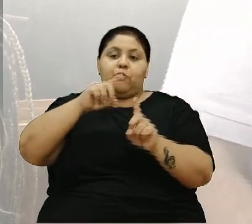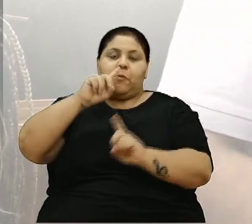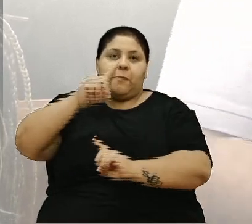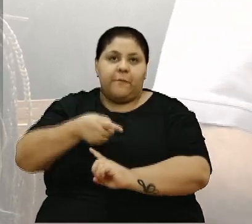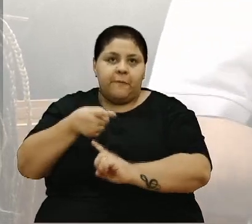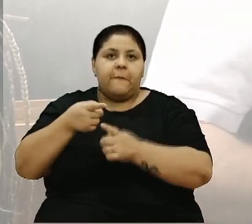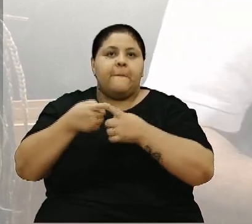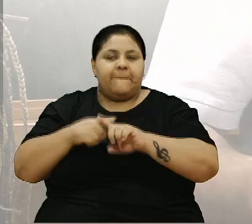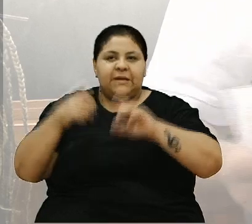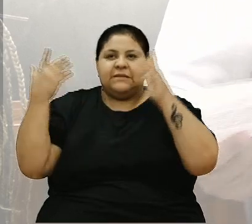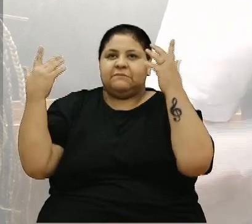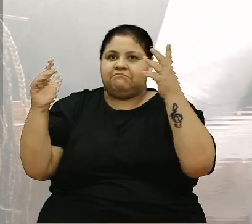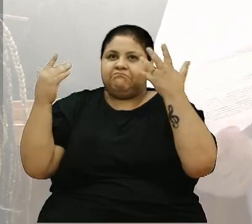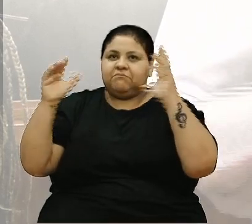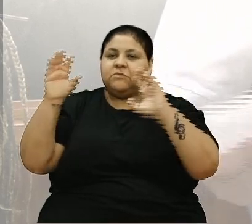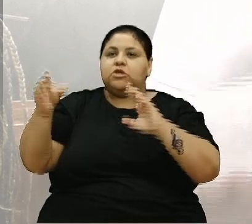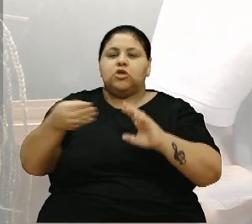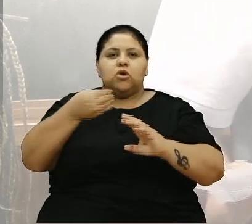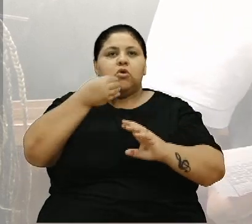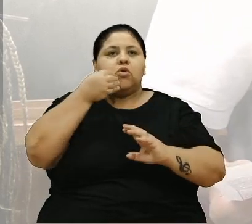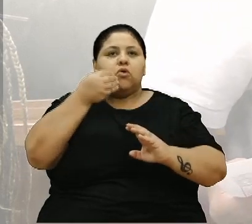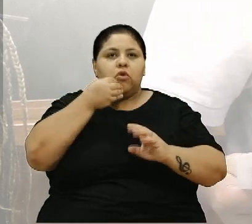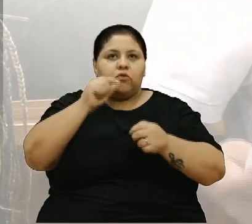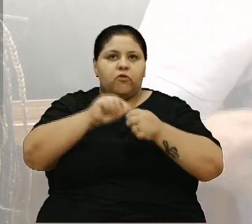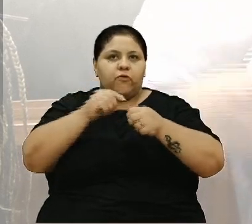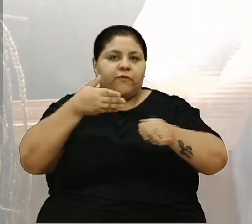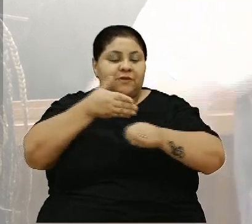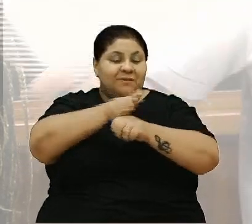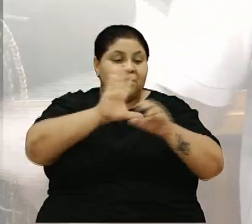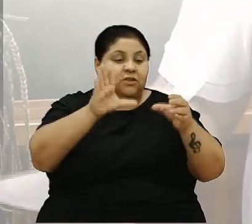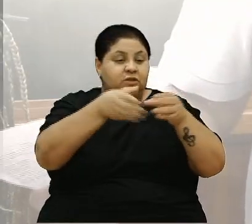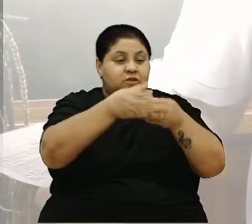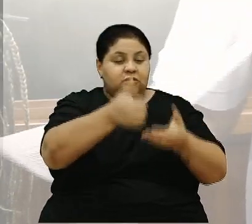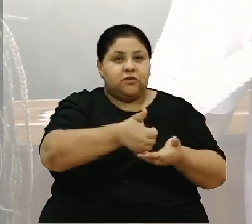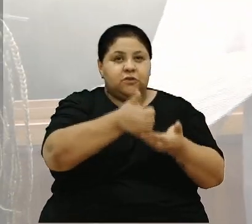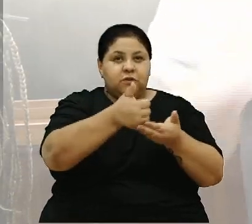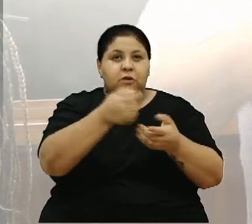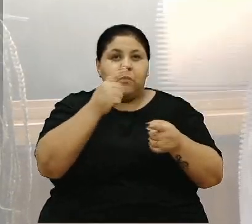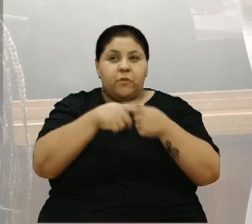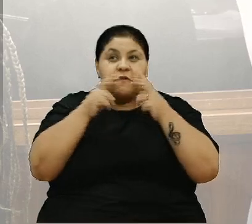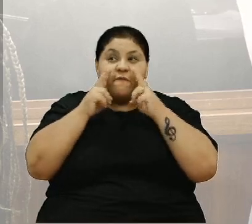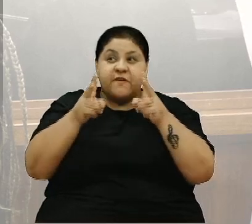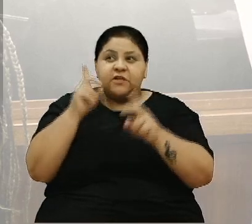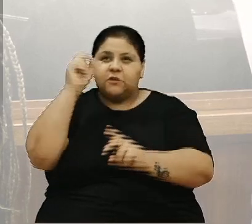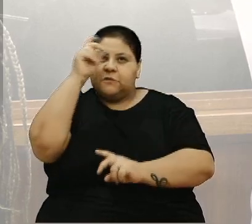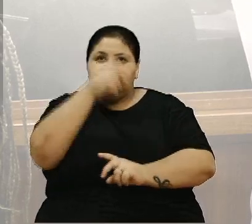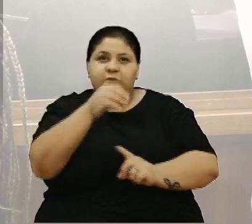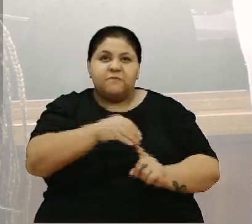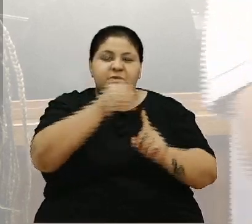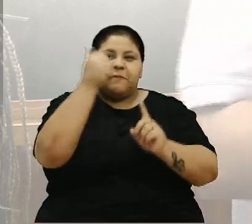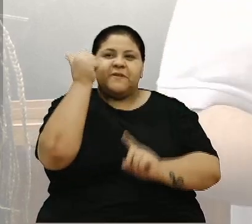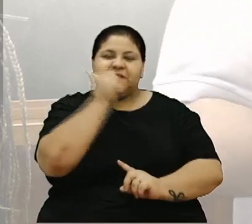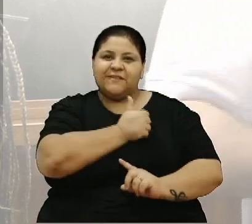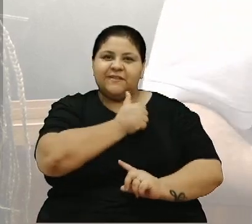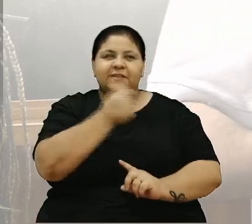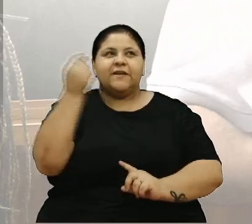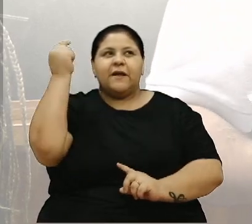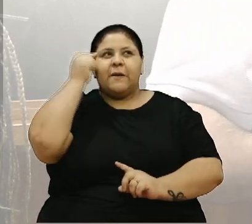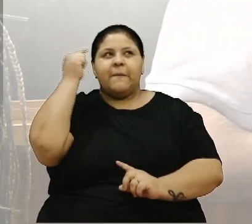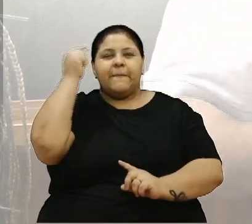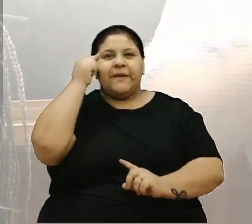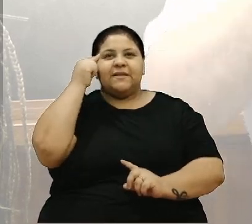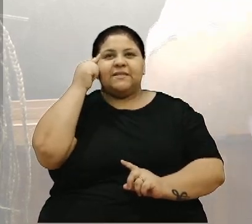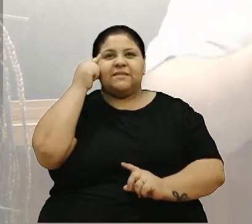mas parabenizo e certamente quero fazer parte dessa frente, porque vejo a dificuldade, principalmente das mulheres, quando a gente pensa em salões